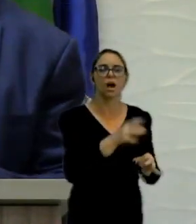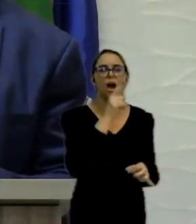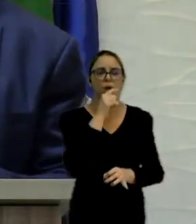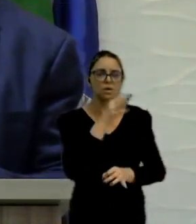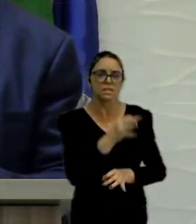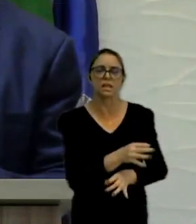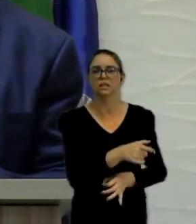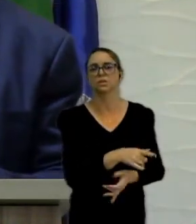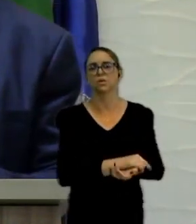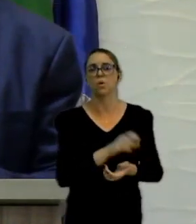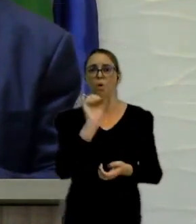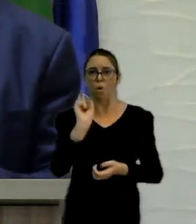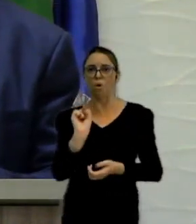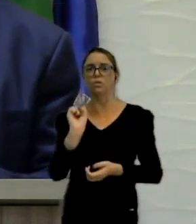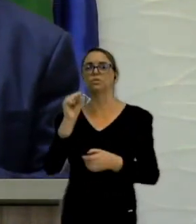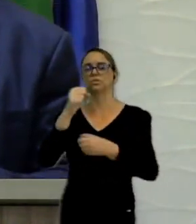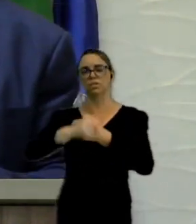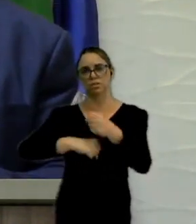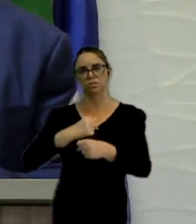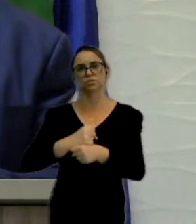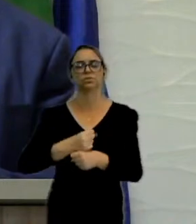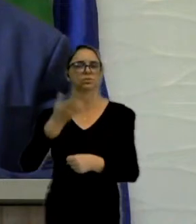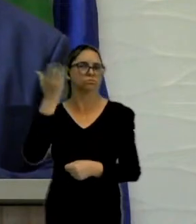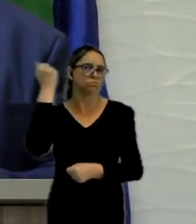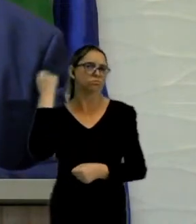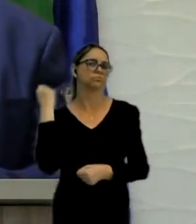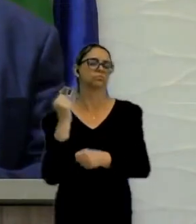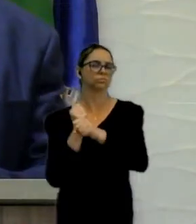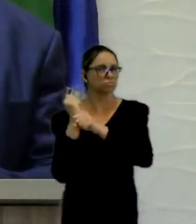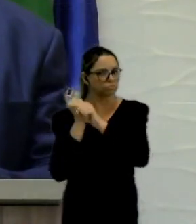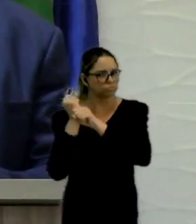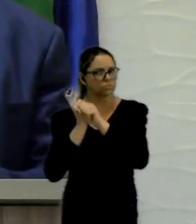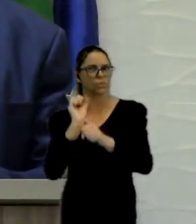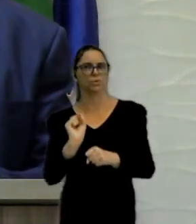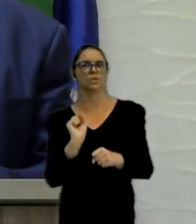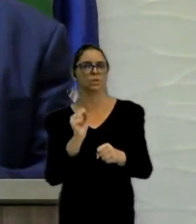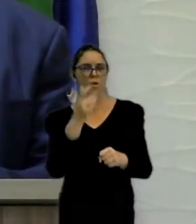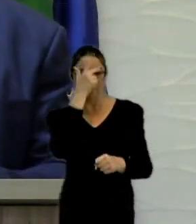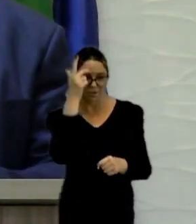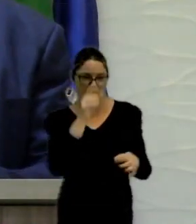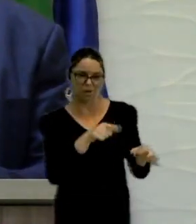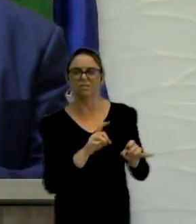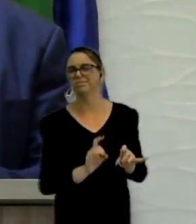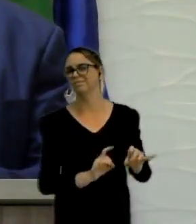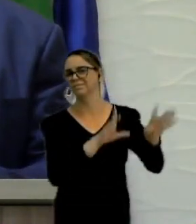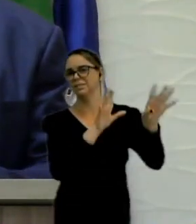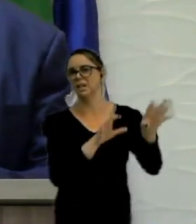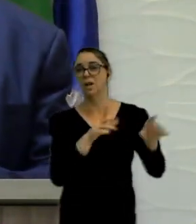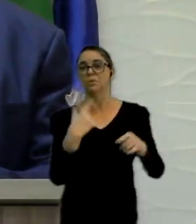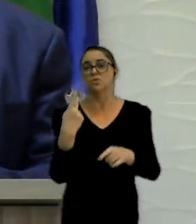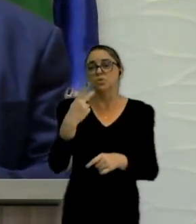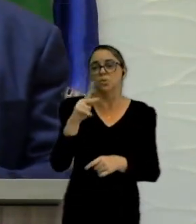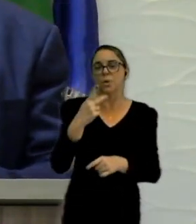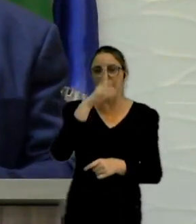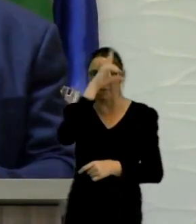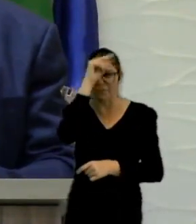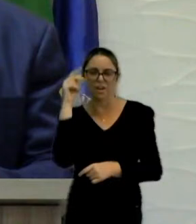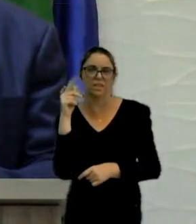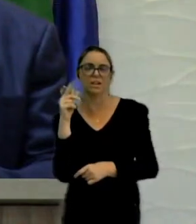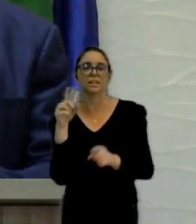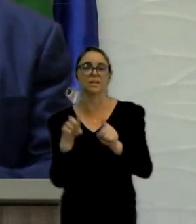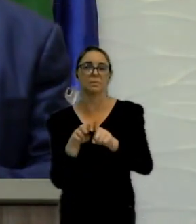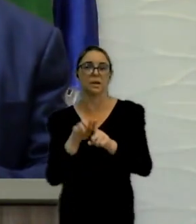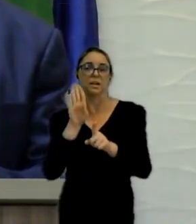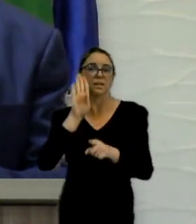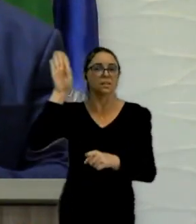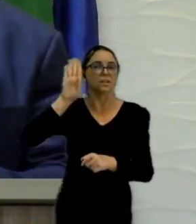8 anos o povo da rua 3 jogada lá ao relento, que a sua prefeita e seu futuro candidato aí que